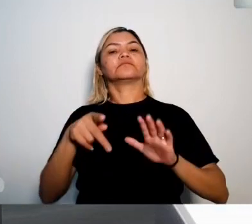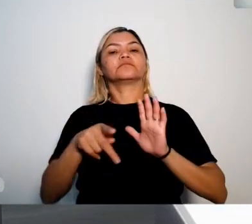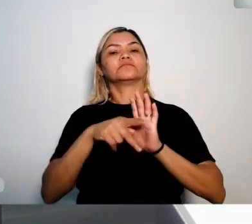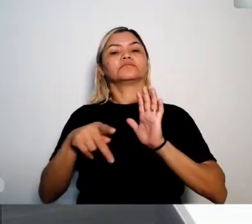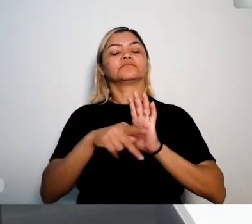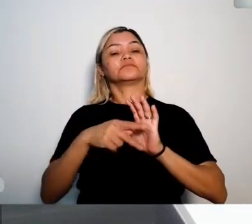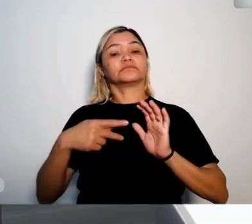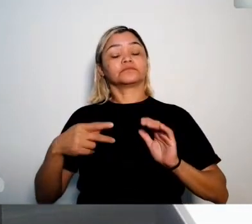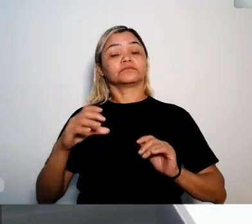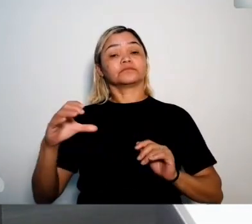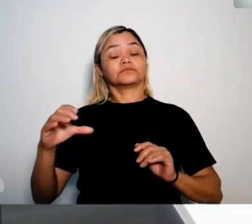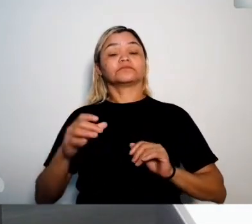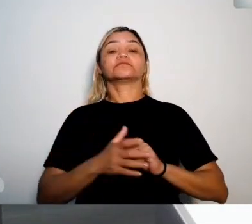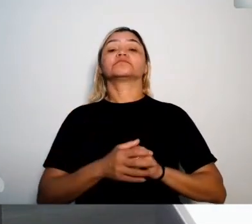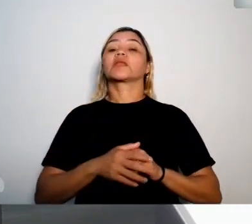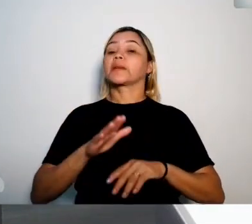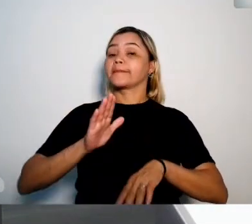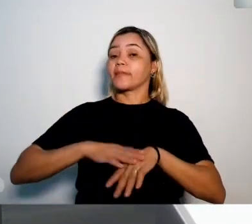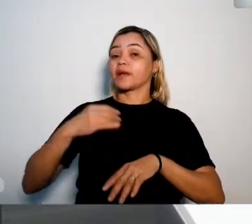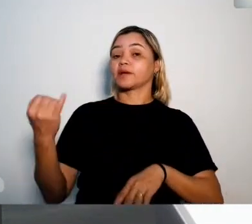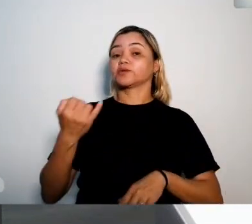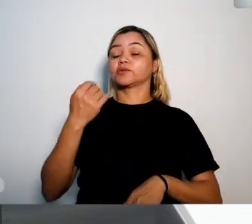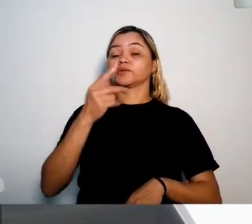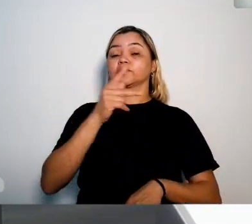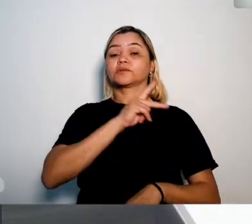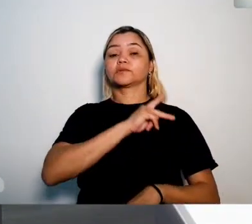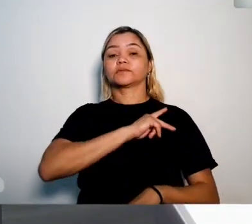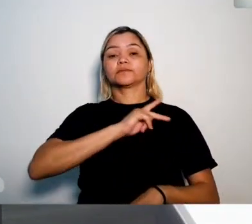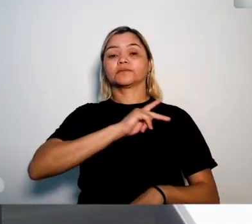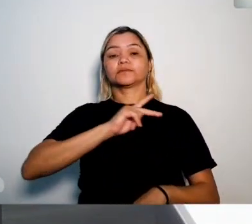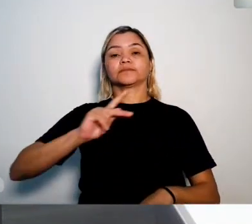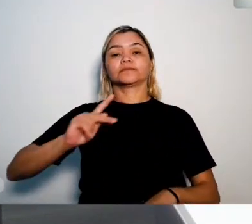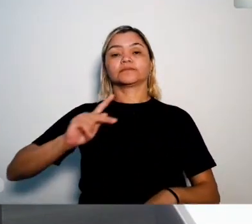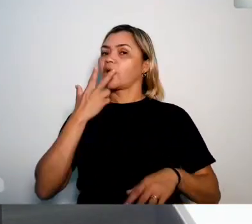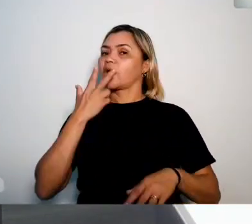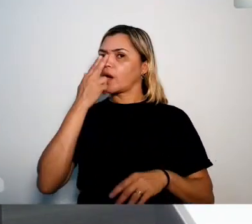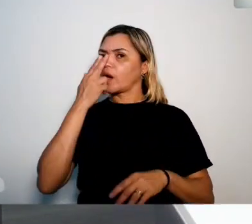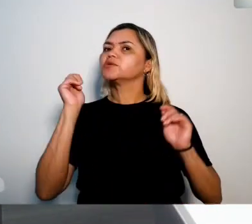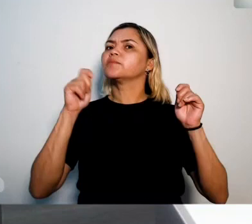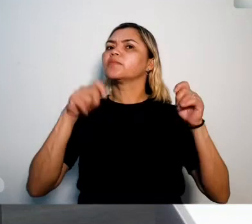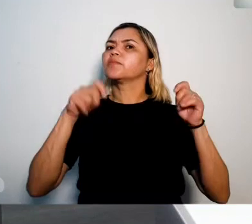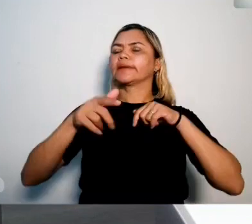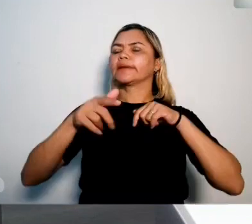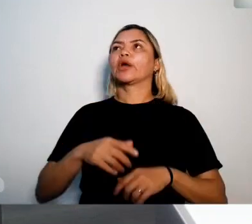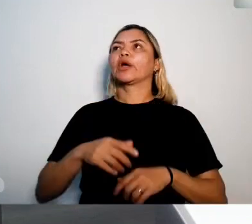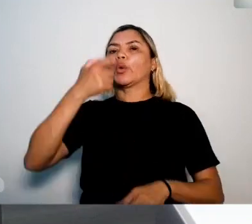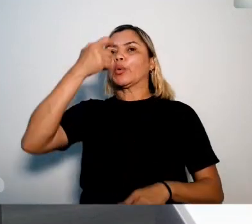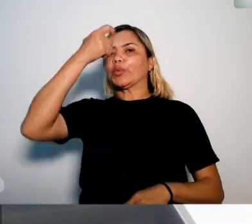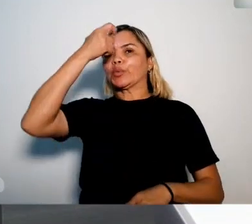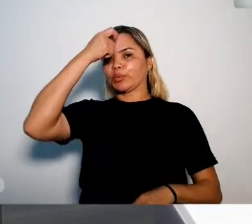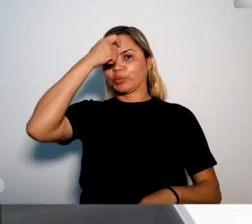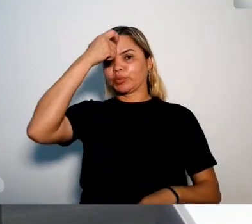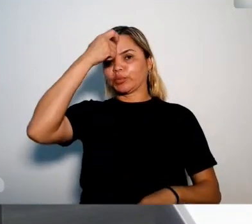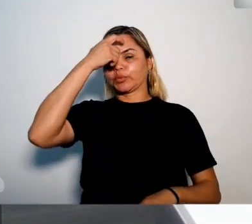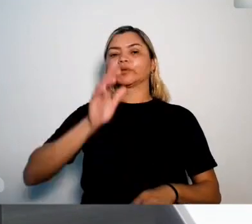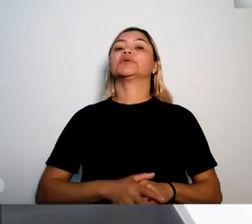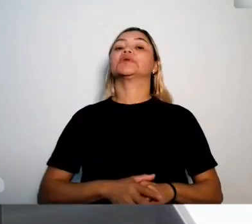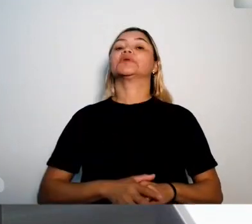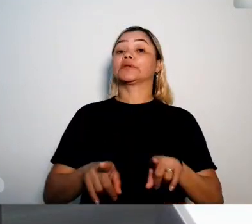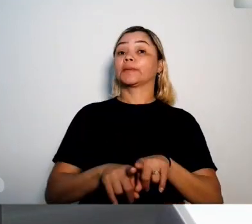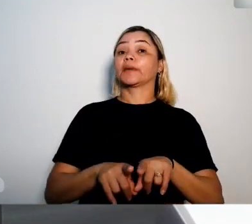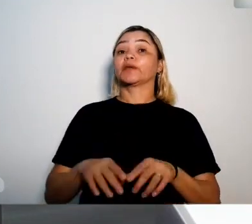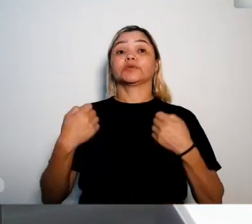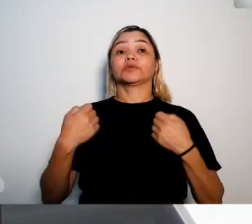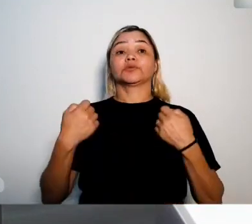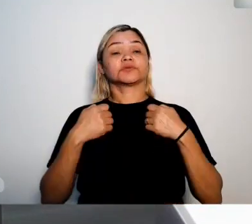e mais do que isso, presidente, eu acho que a gente pode trabalhar numa conscientização e até solicitar, mais do que isso,